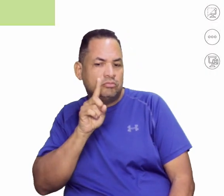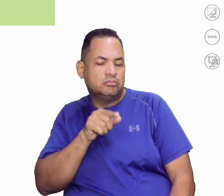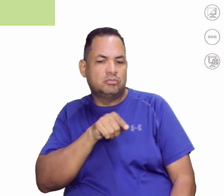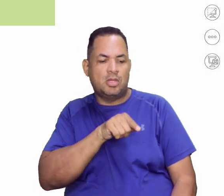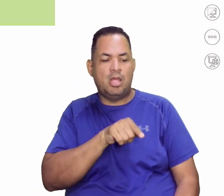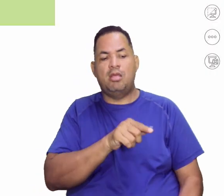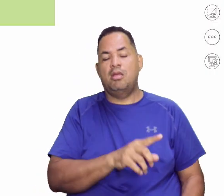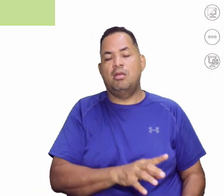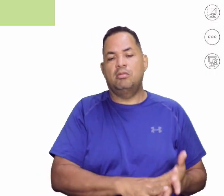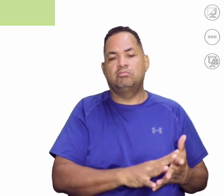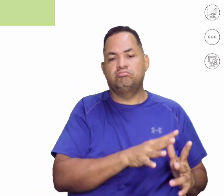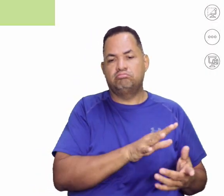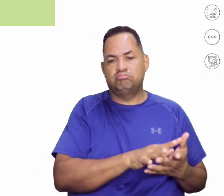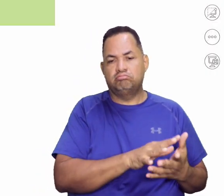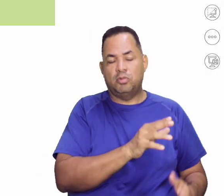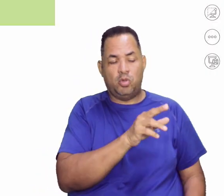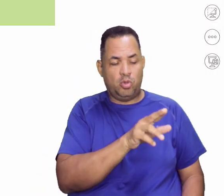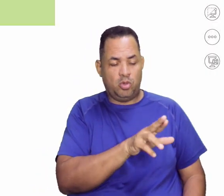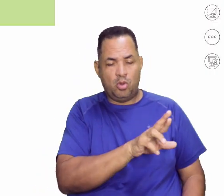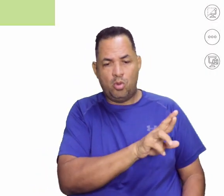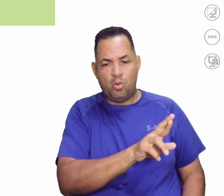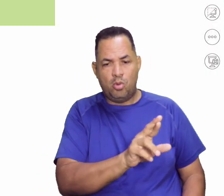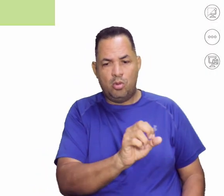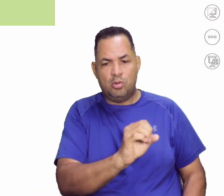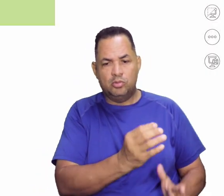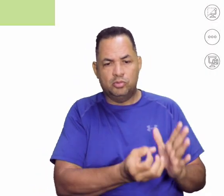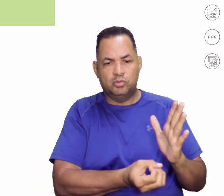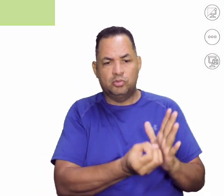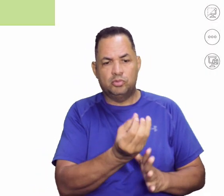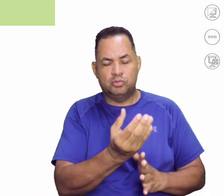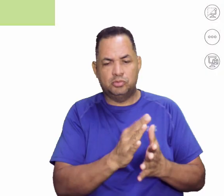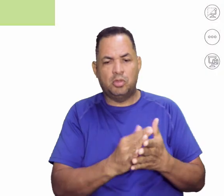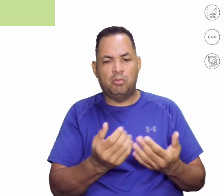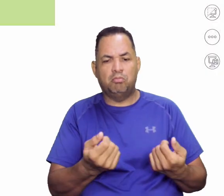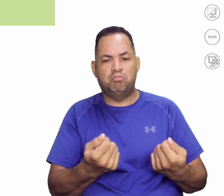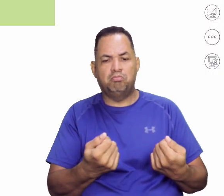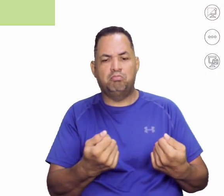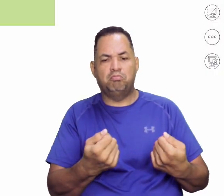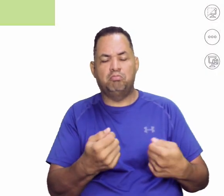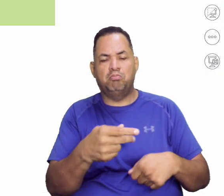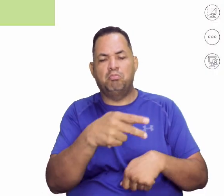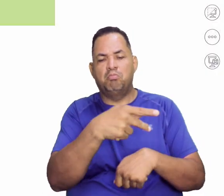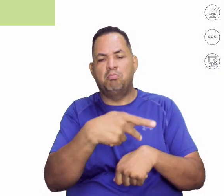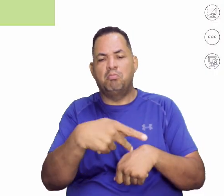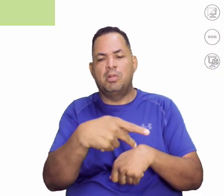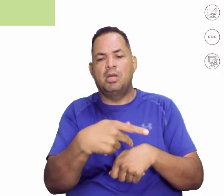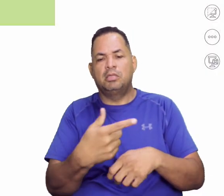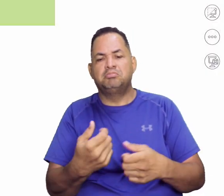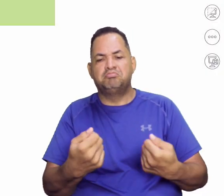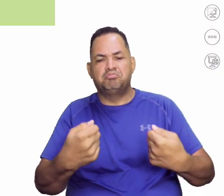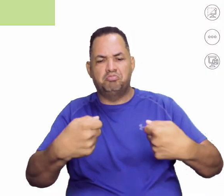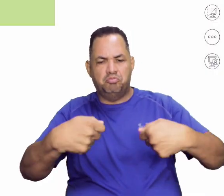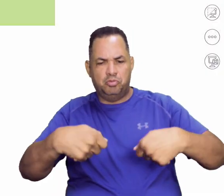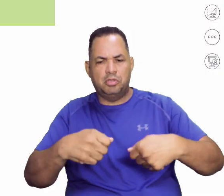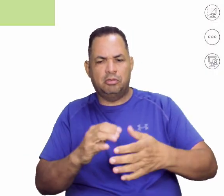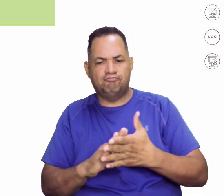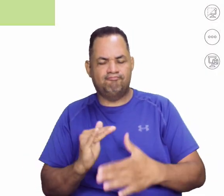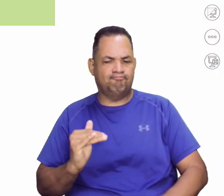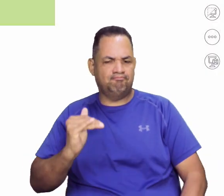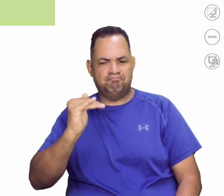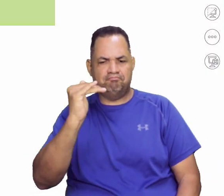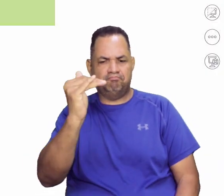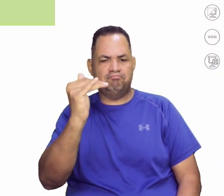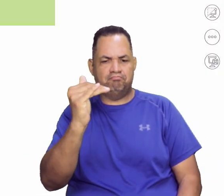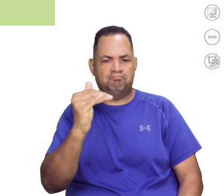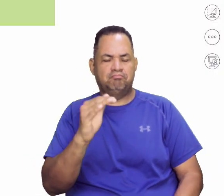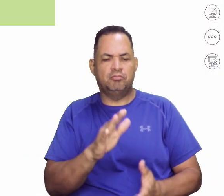Unidos e a União Soviética emergiram como superpotências e passaram a disputar